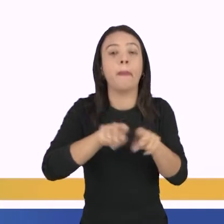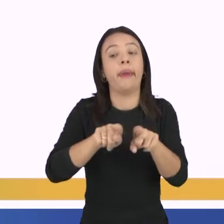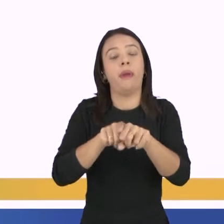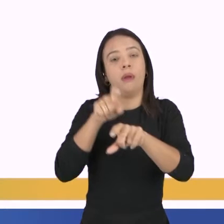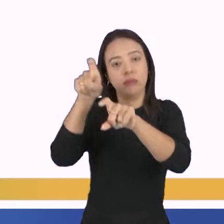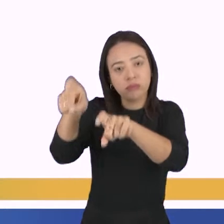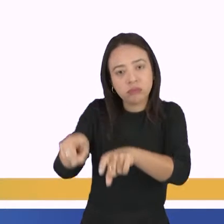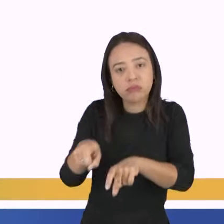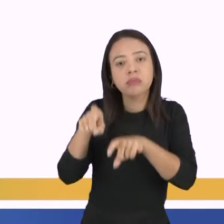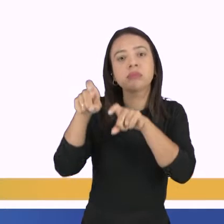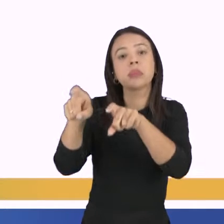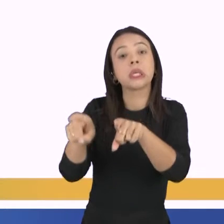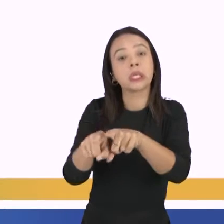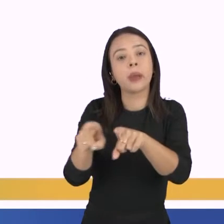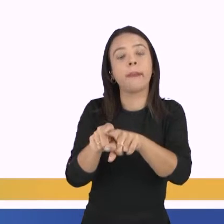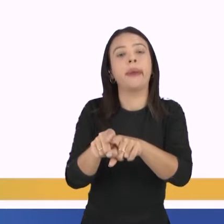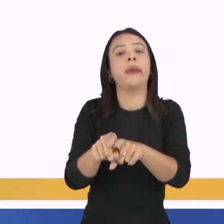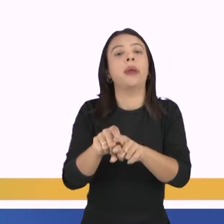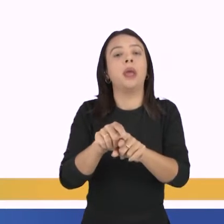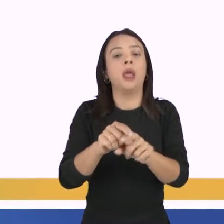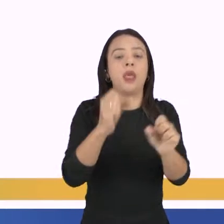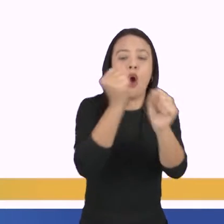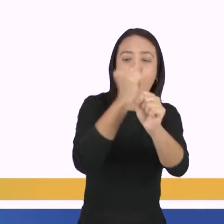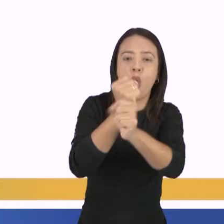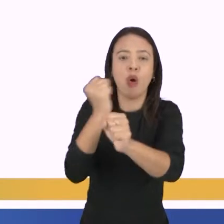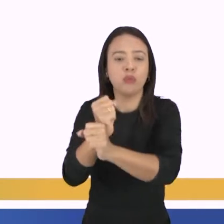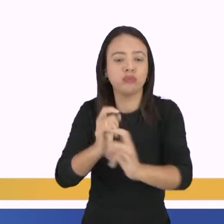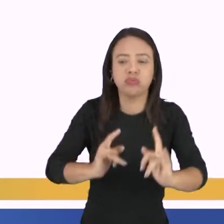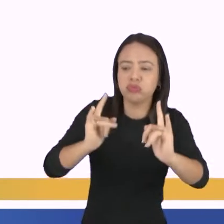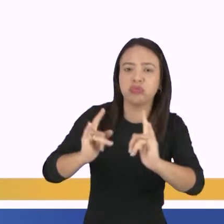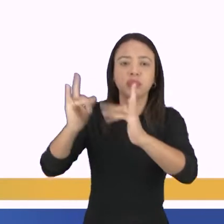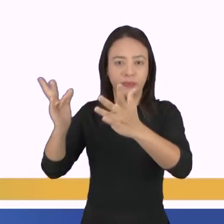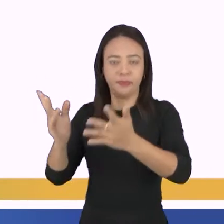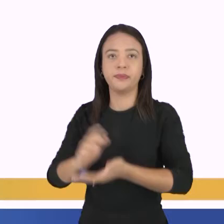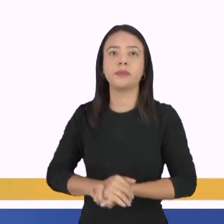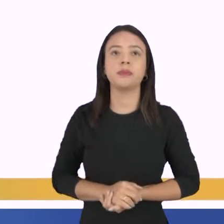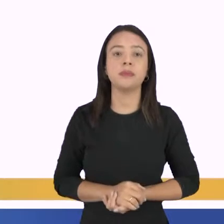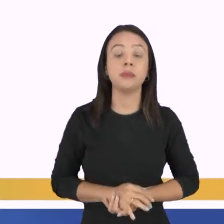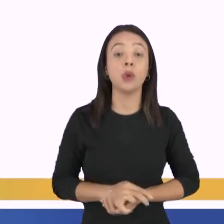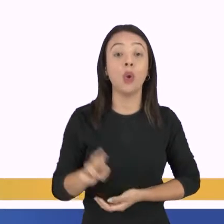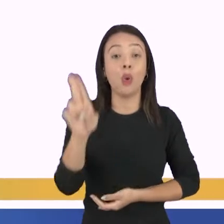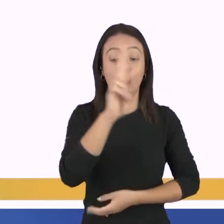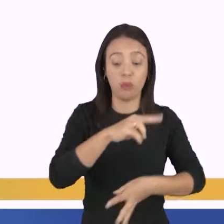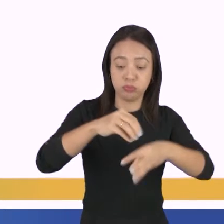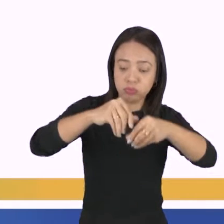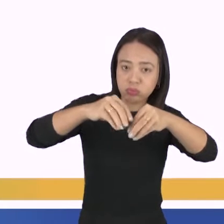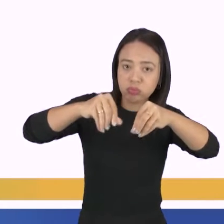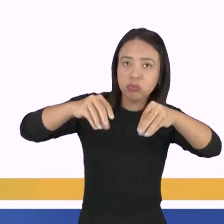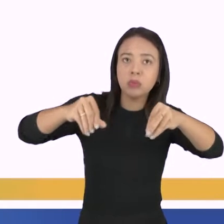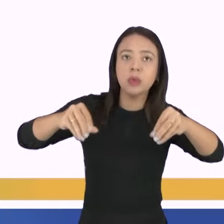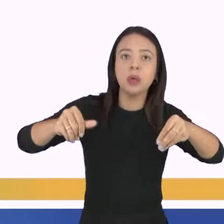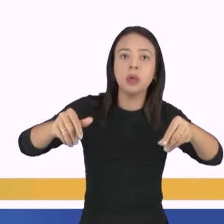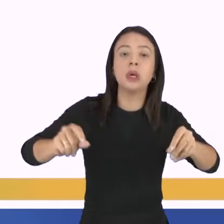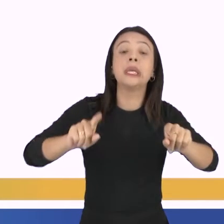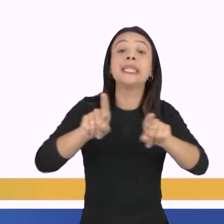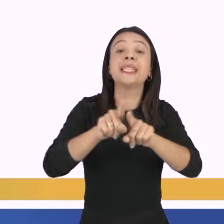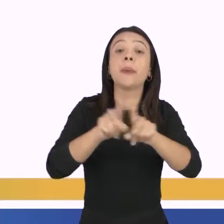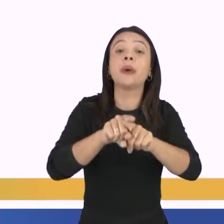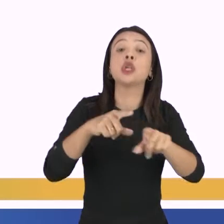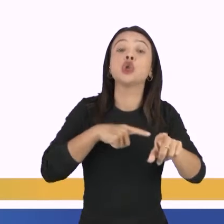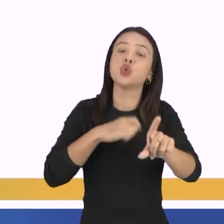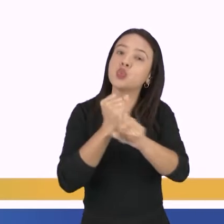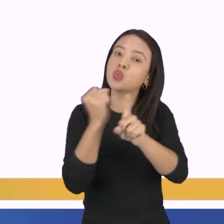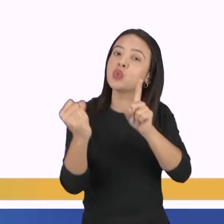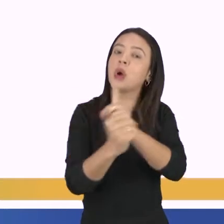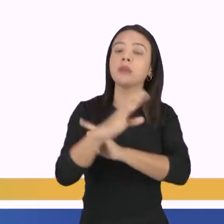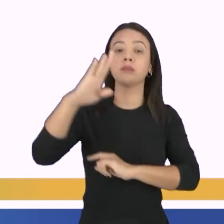agricultura e também da arquitetura. O uso de terra coletiva ou coletivo e uma sociedade militar. Então, essas são as